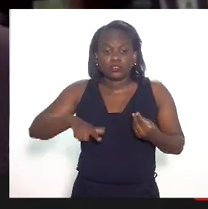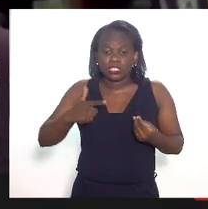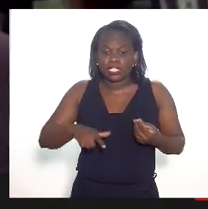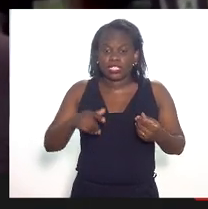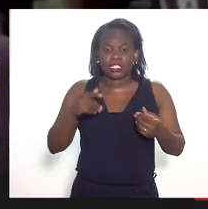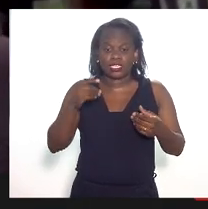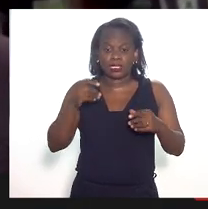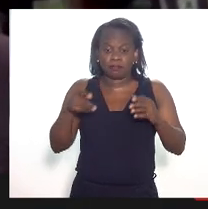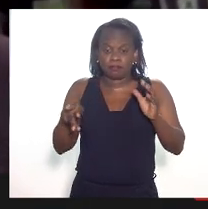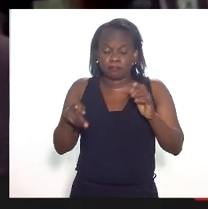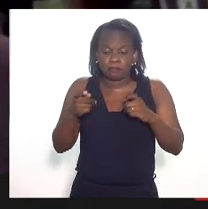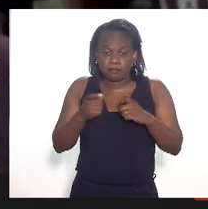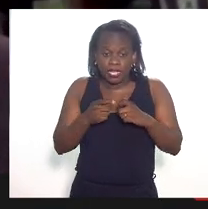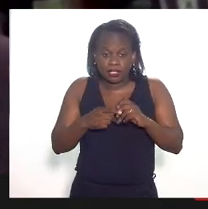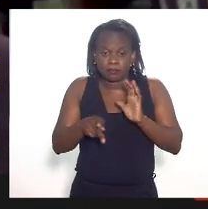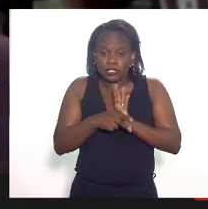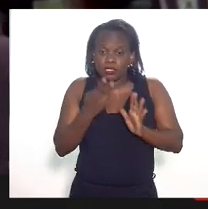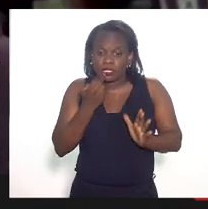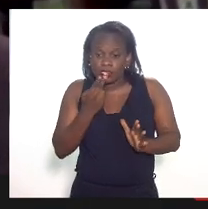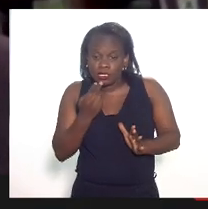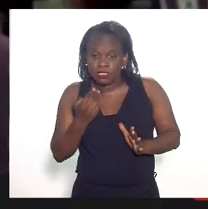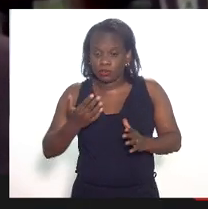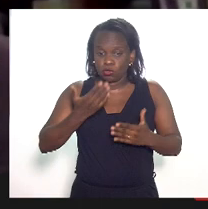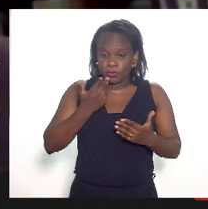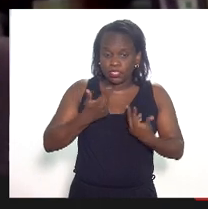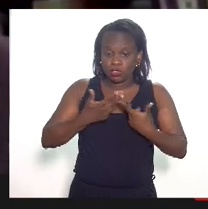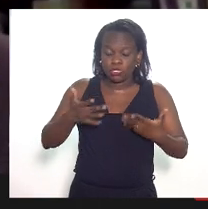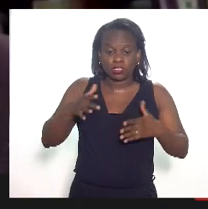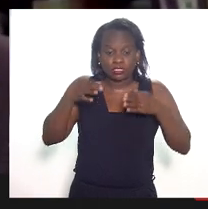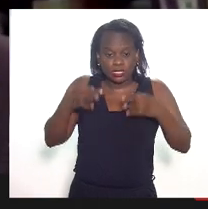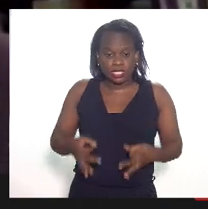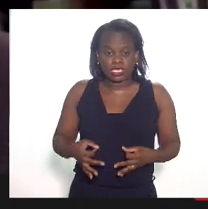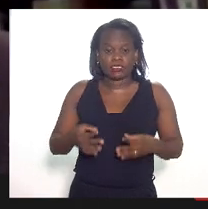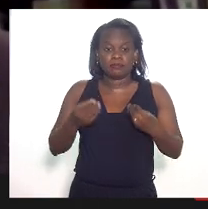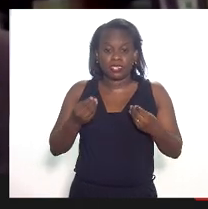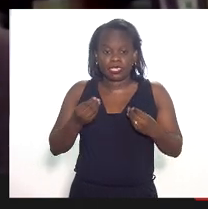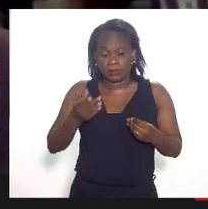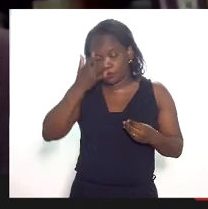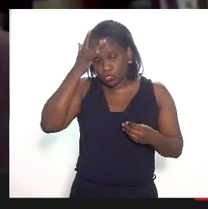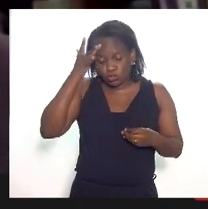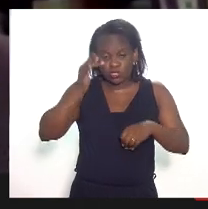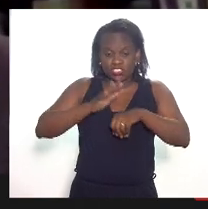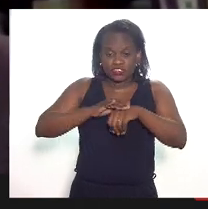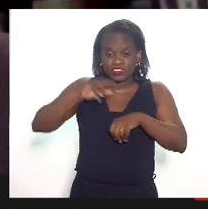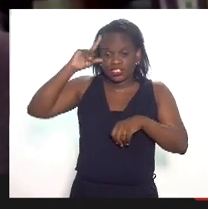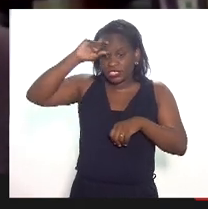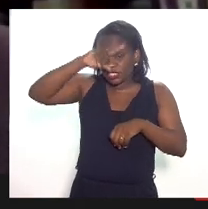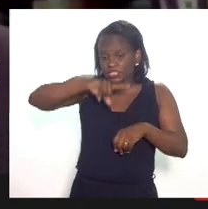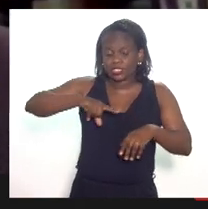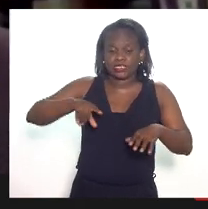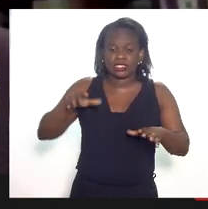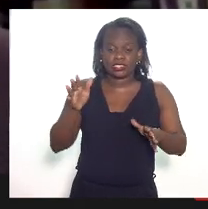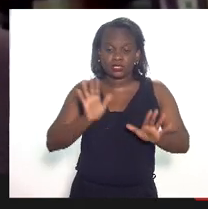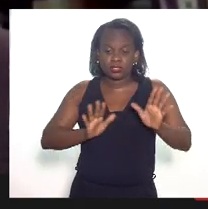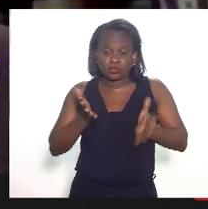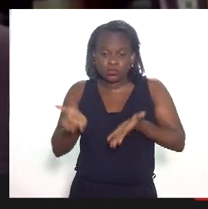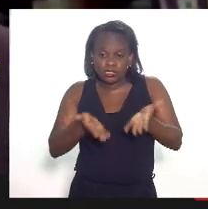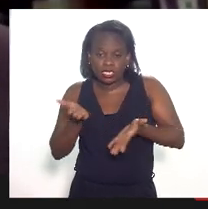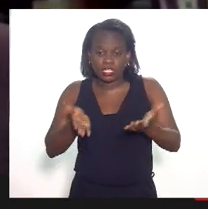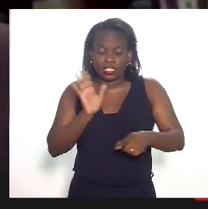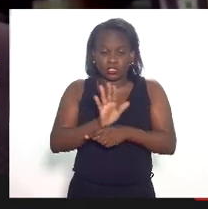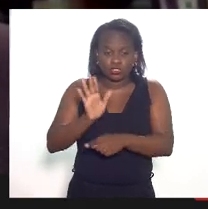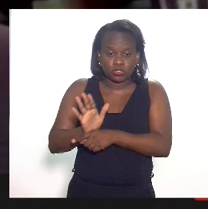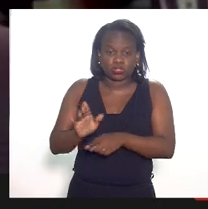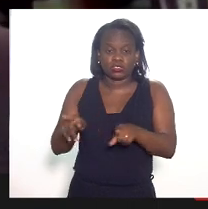nutricional adequado para esses pacientes poderem realmente, né, saírem desse momento difícil. Ter todo o suporte também